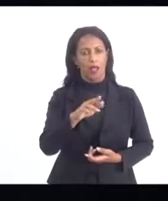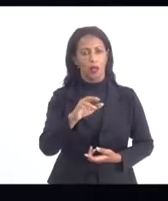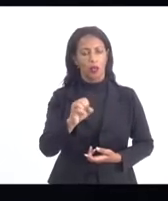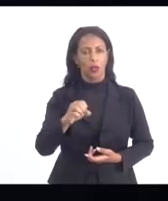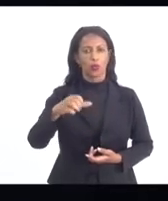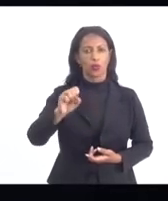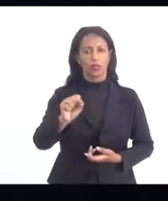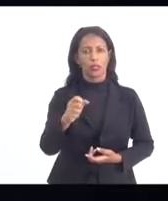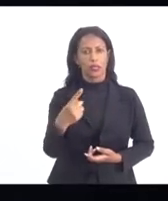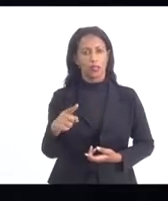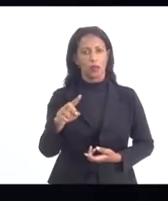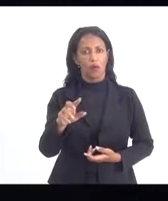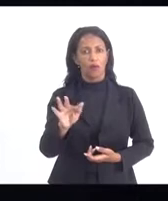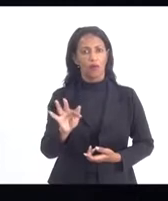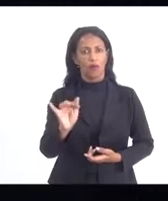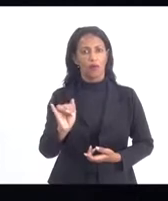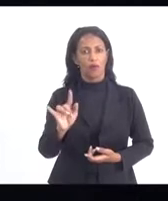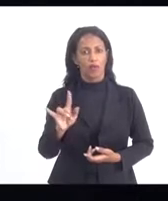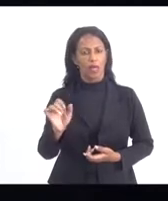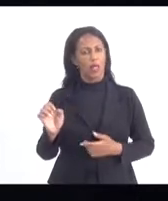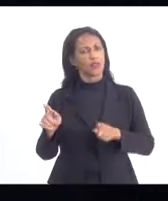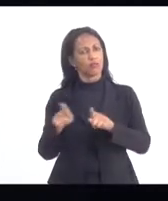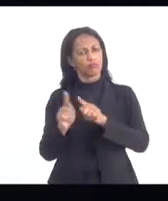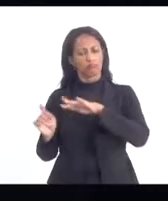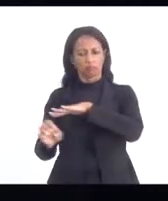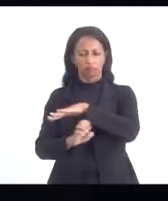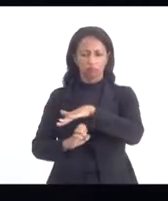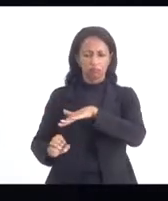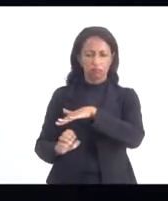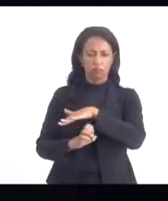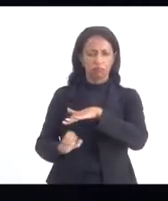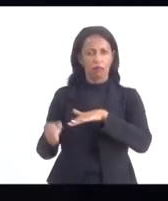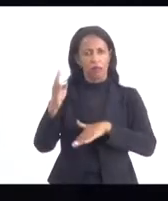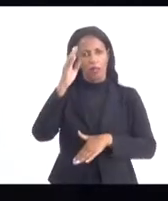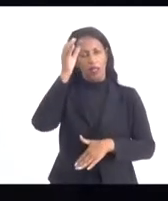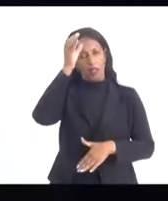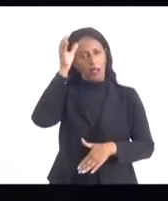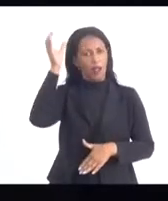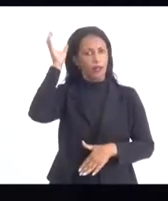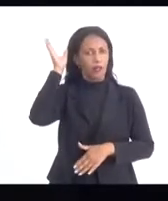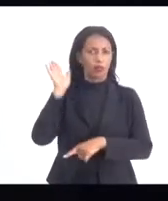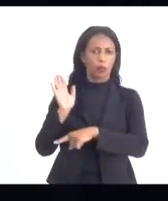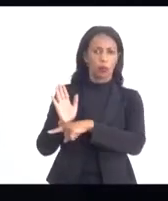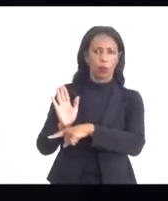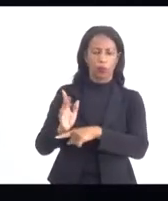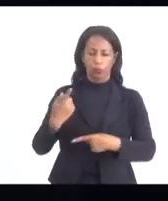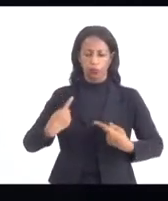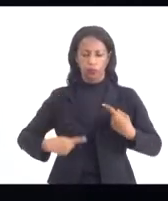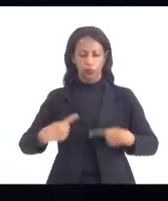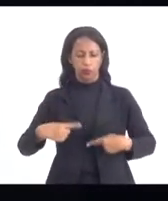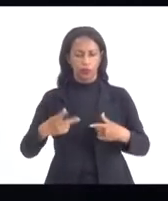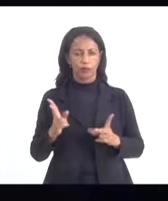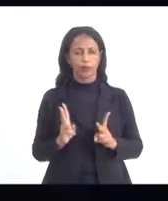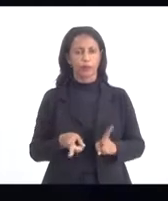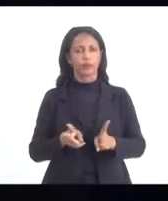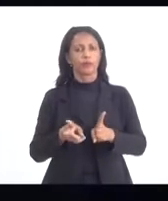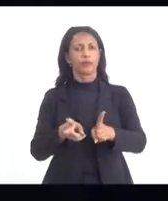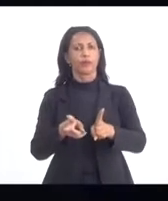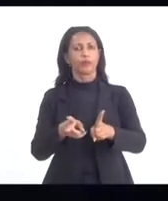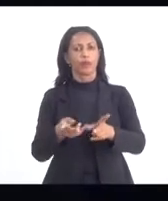Fidélis, além de empresários e acadêmicos que contribuem para o debate permanente